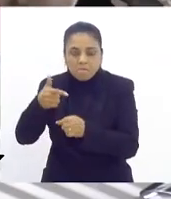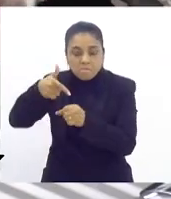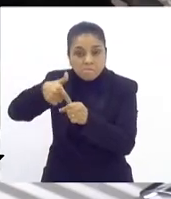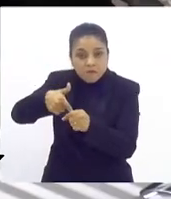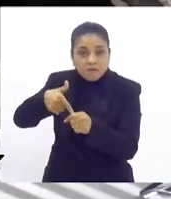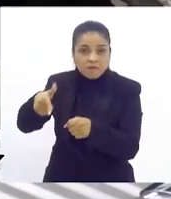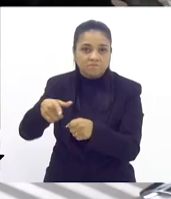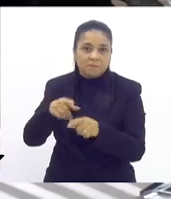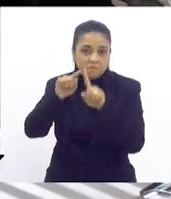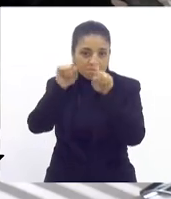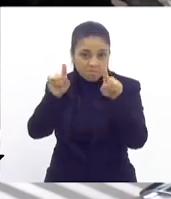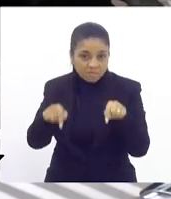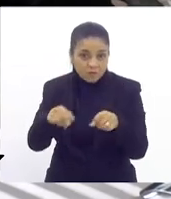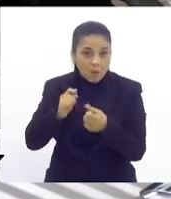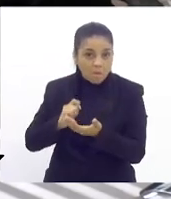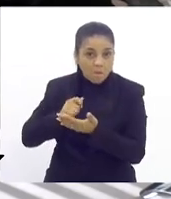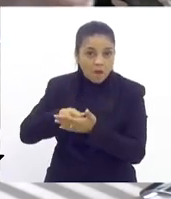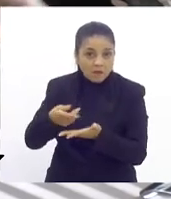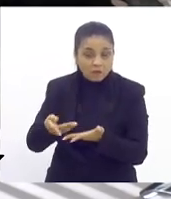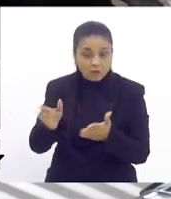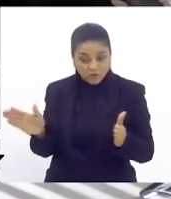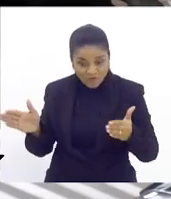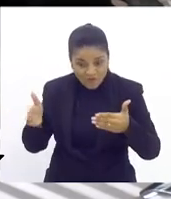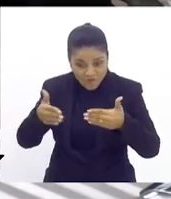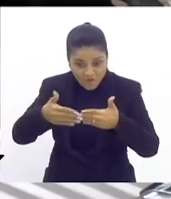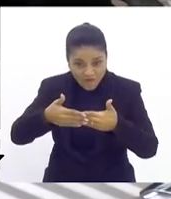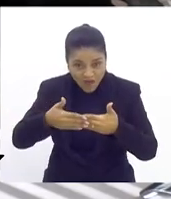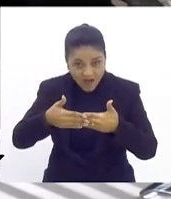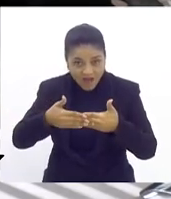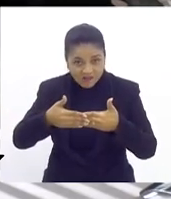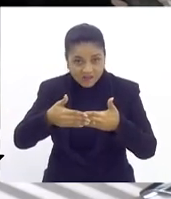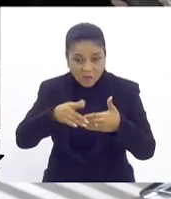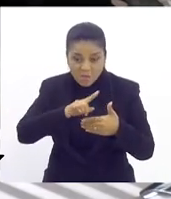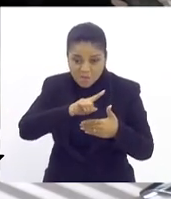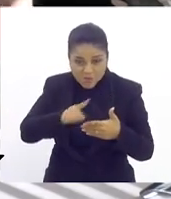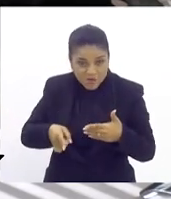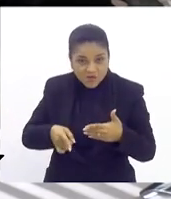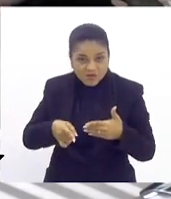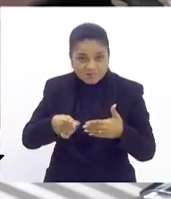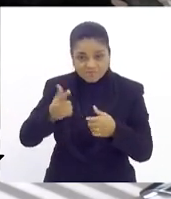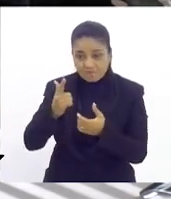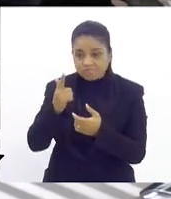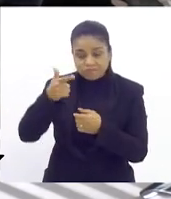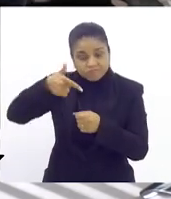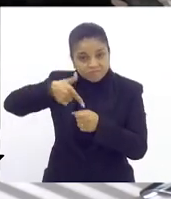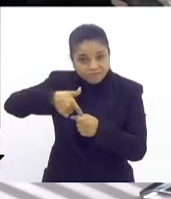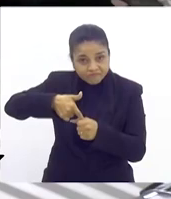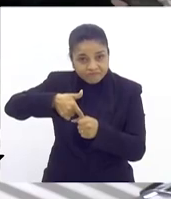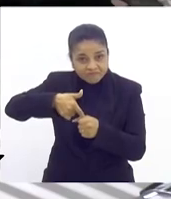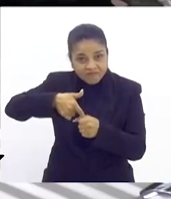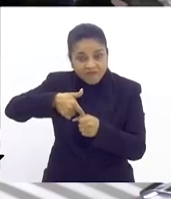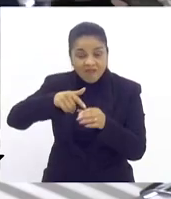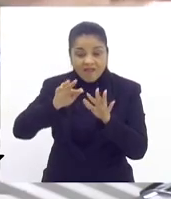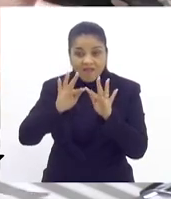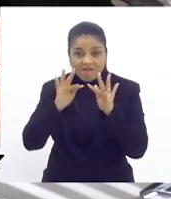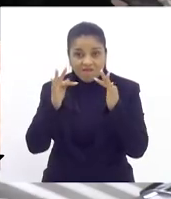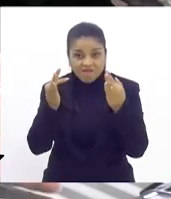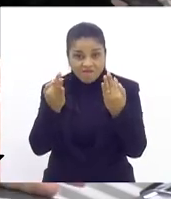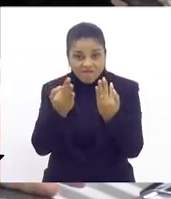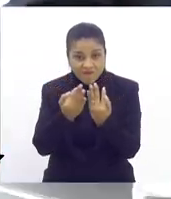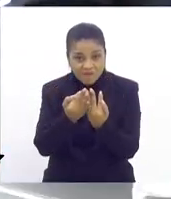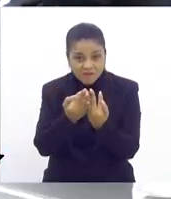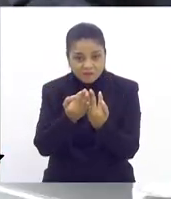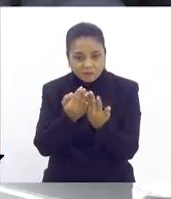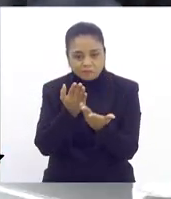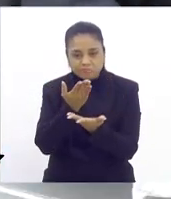os seus funcionários e quando eles fecham a lamentavelmente um posto de gasolina são centenas de famílias que deixa que se tornam desempregados ali